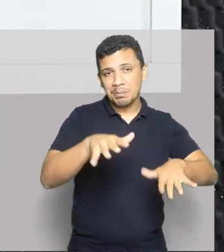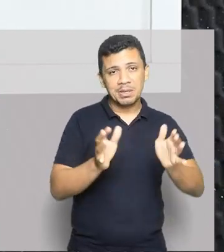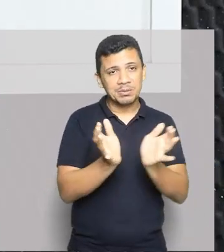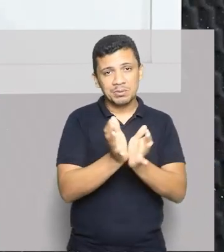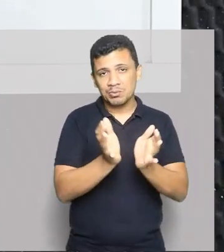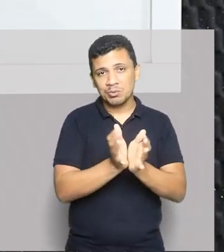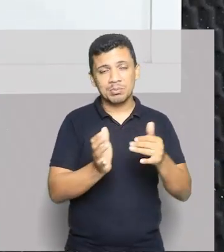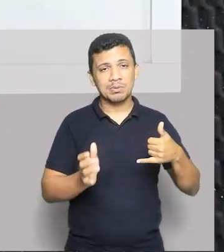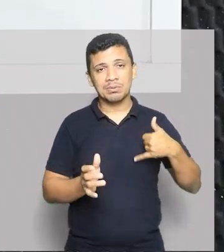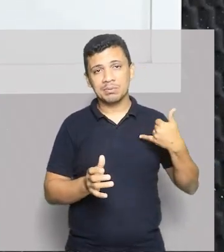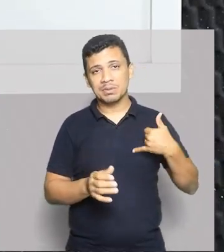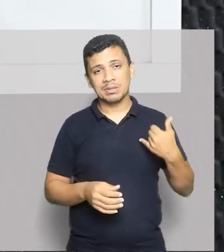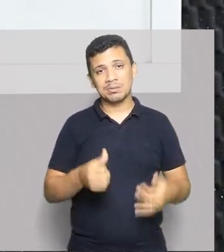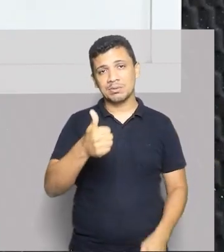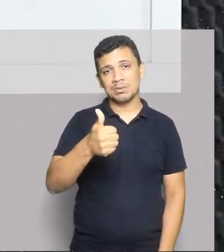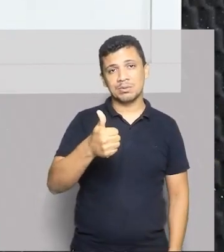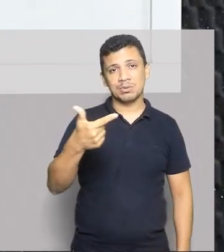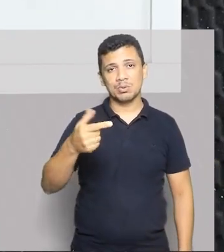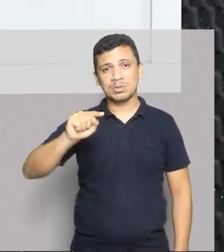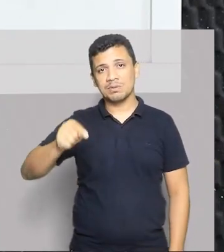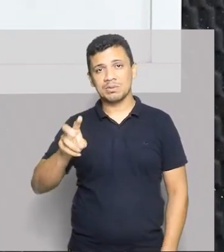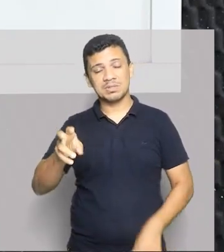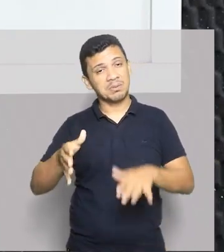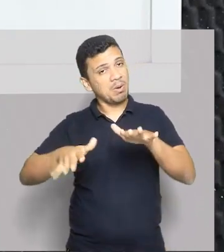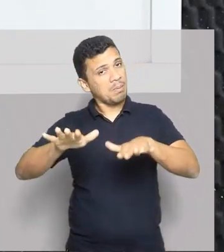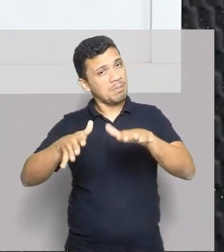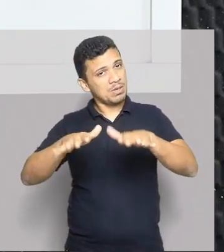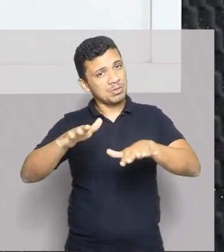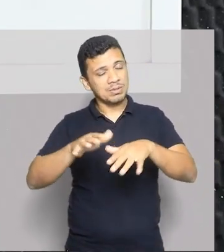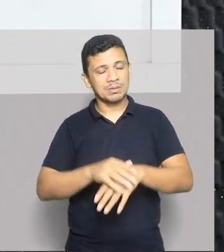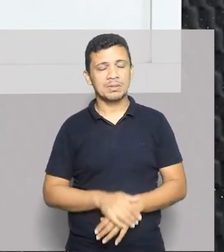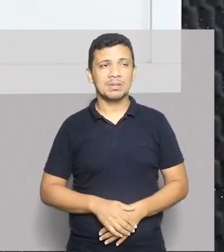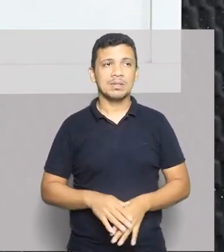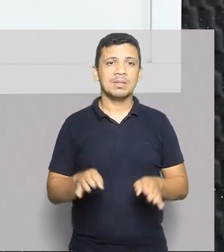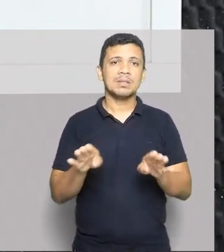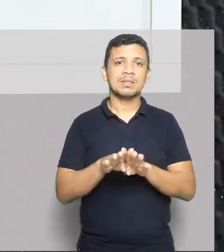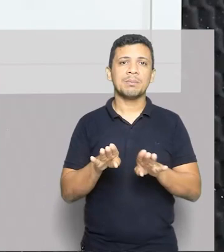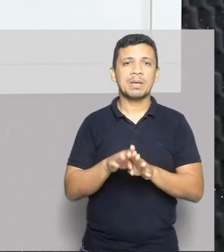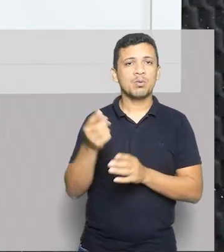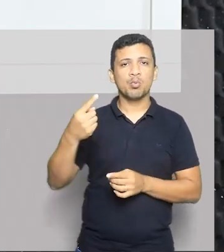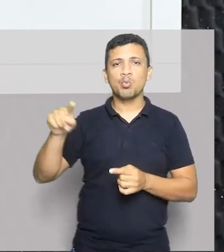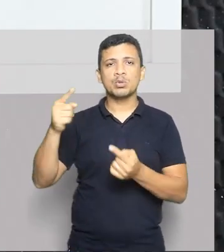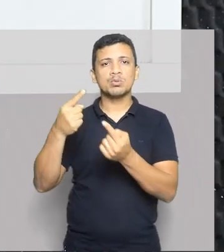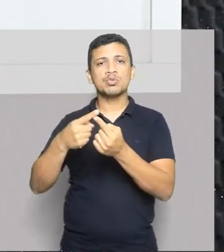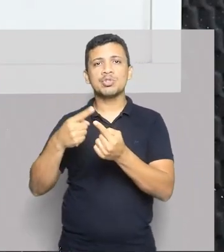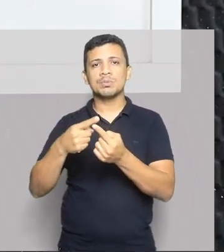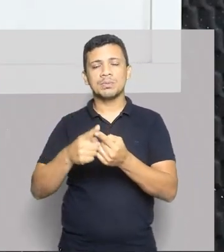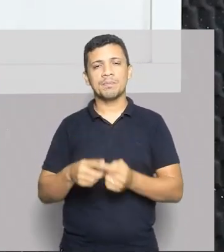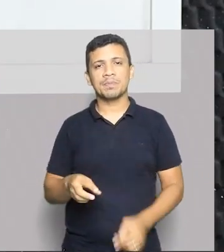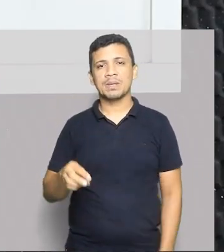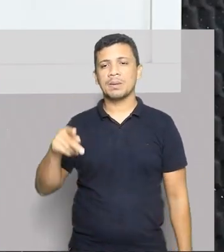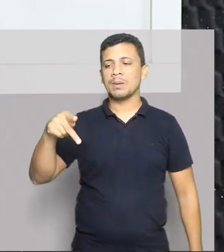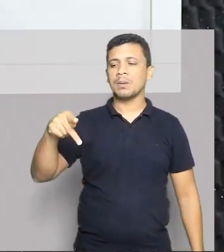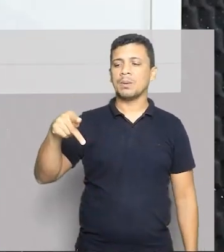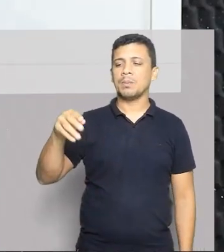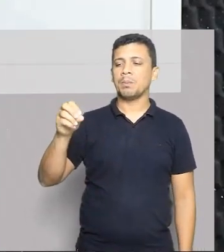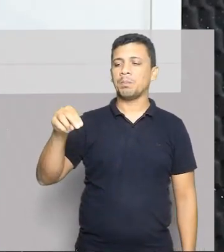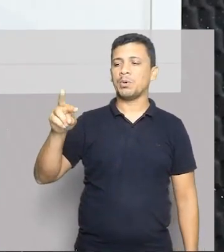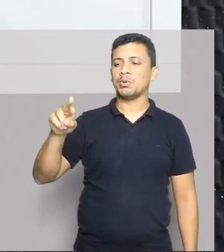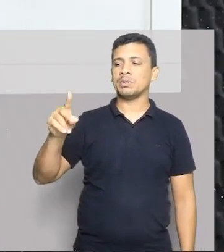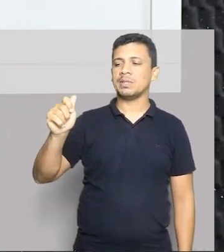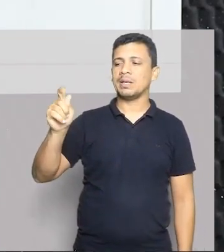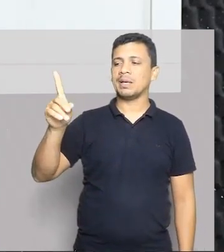12 anos e meio. Beleza? Bom, o outro tipo de média é a média ponderada. A média ponderada é